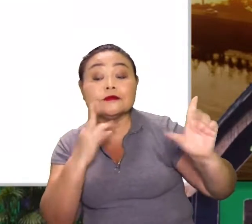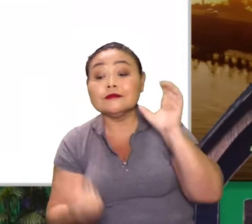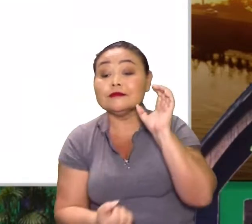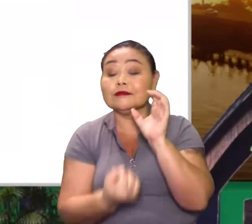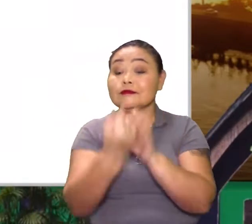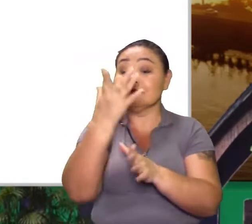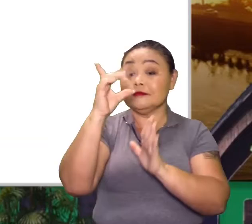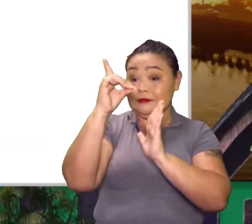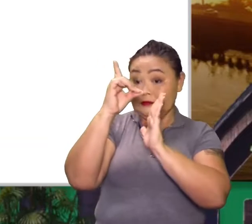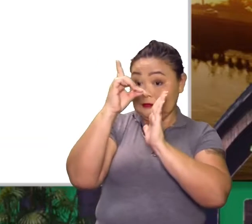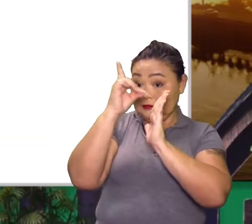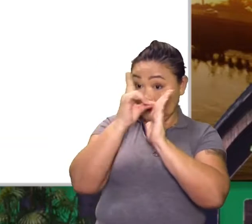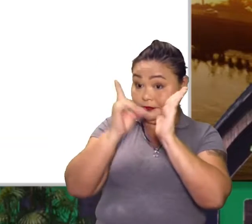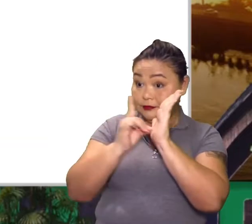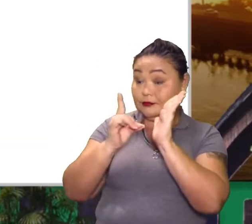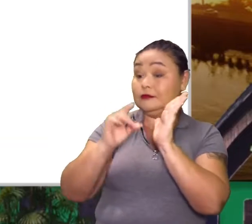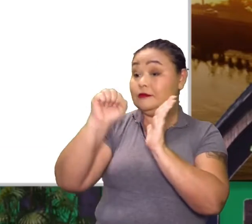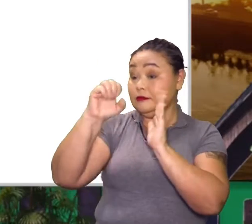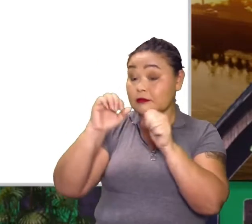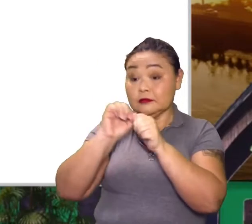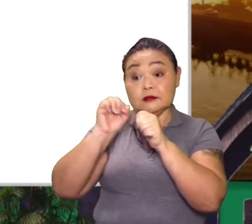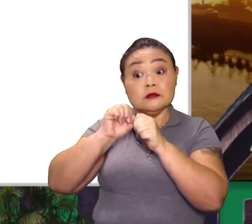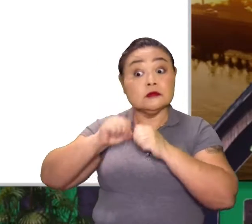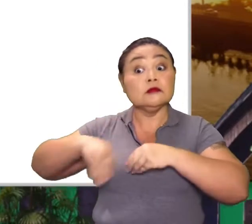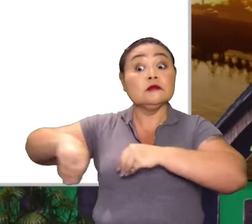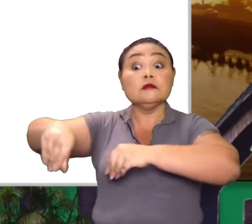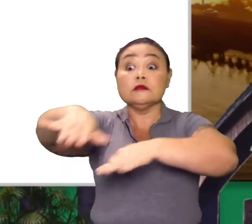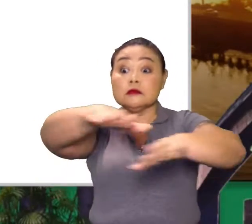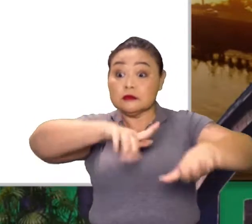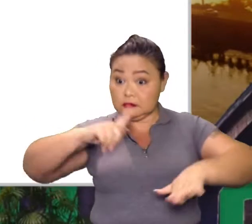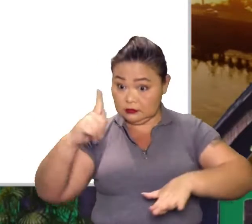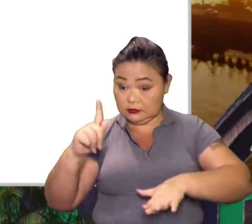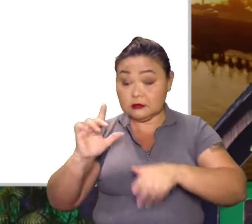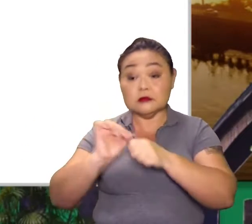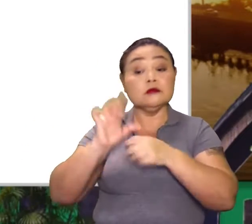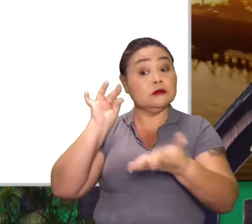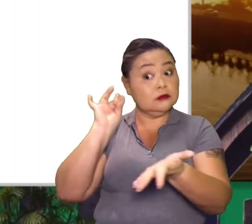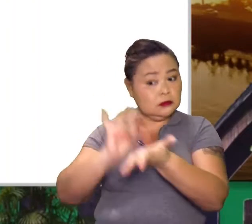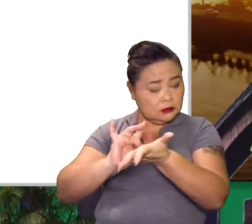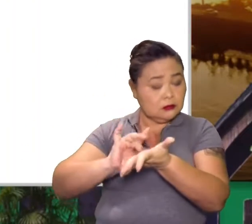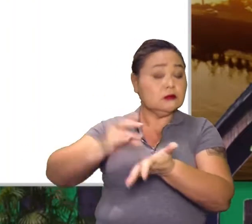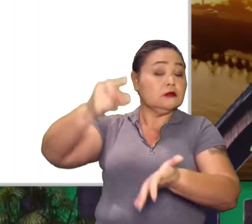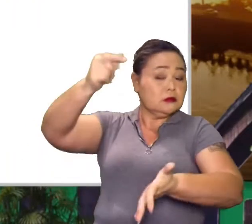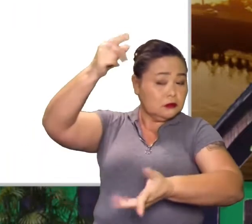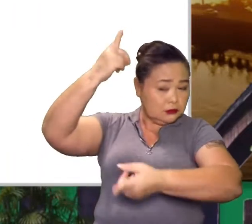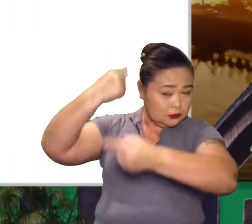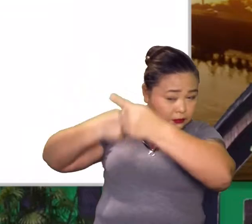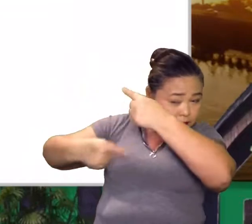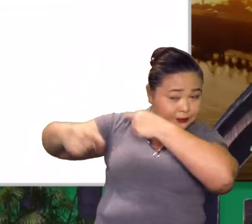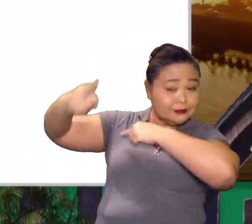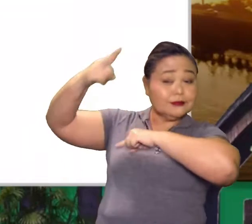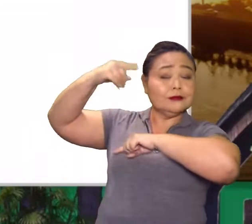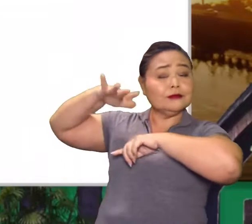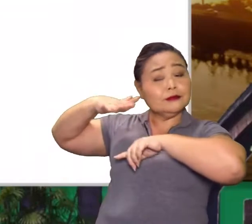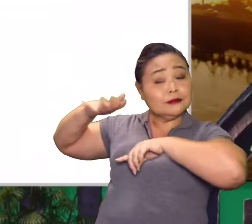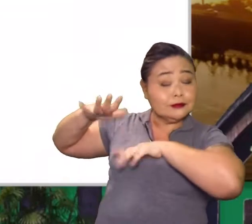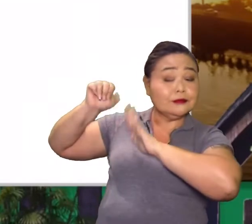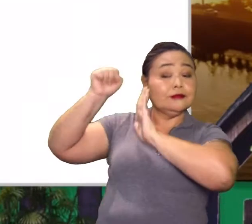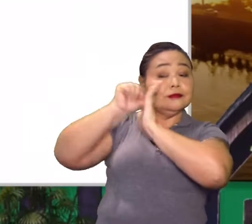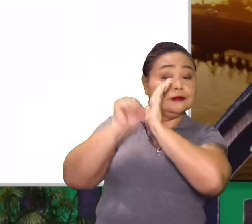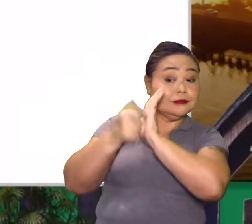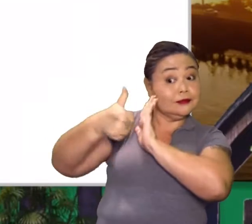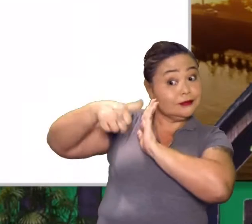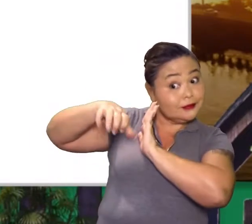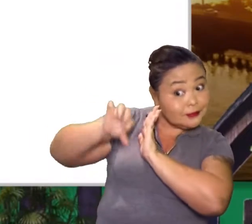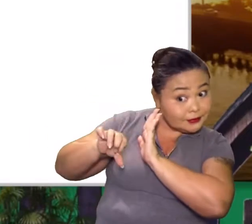criado na década de 80. O estado, a área geográfica, na realidade, já vem desde os meados do